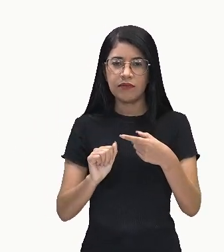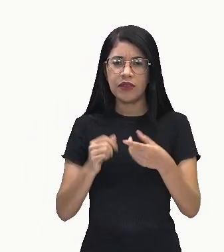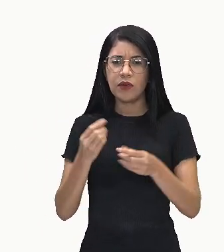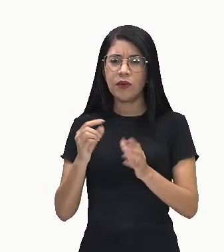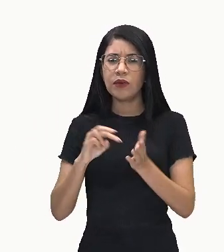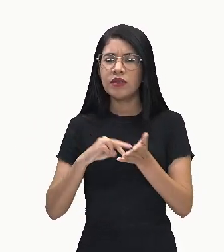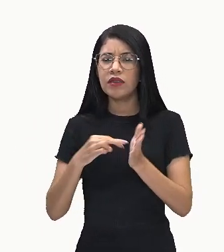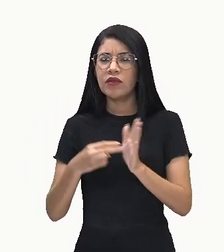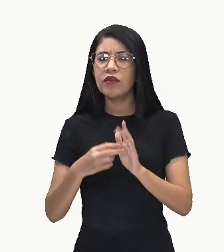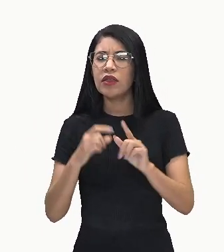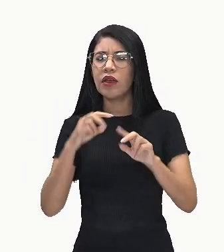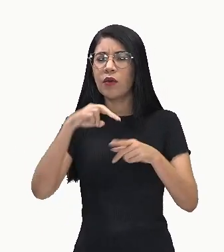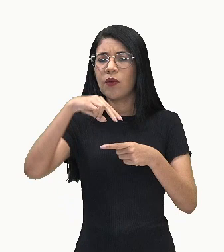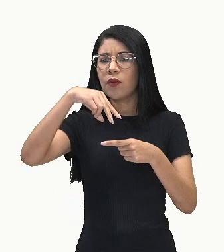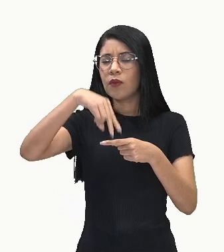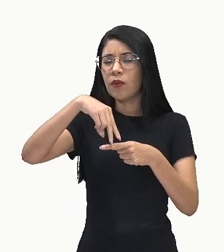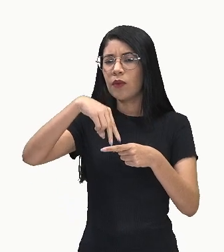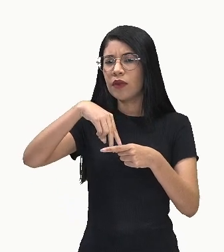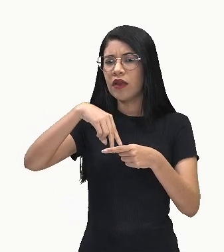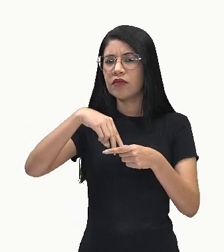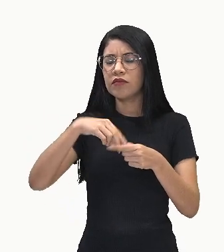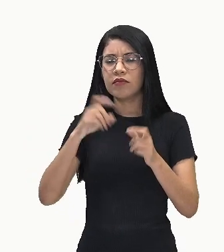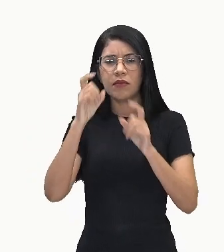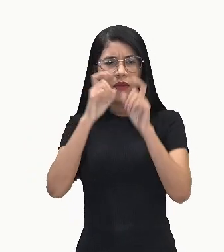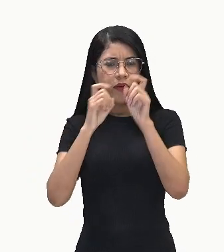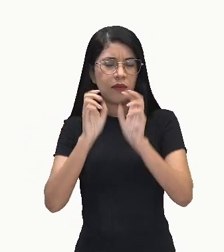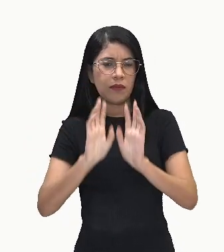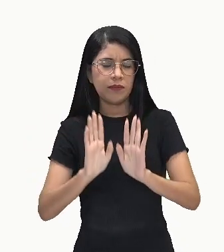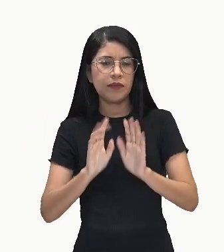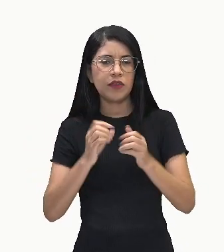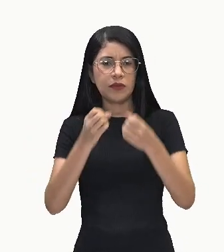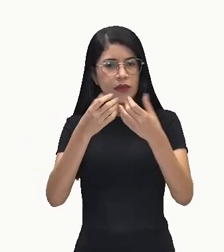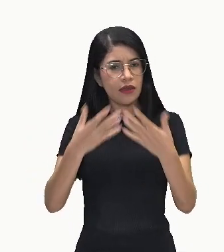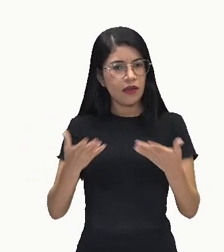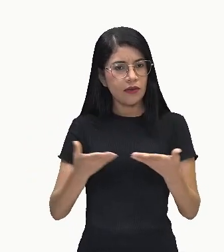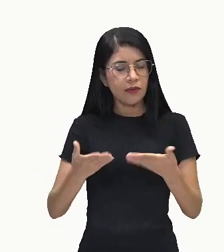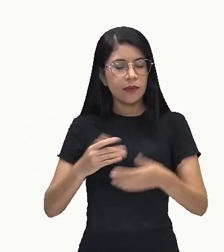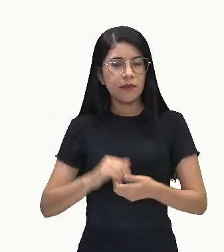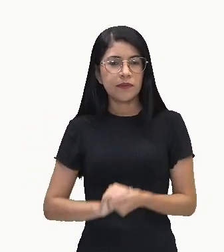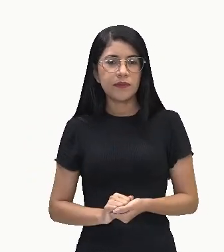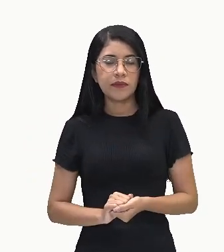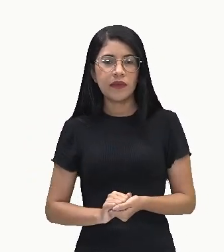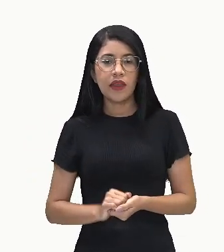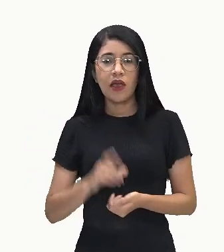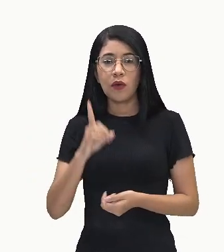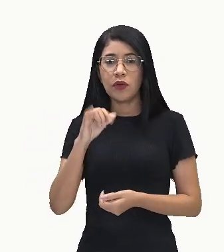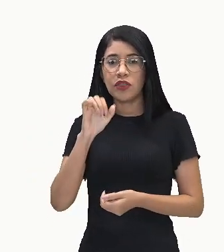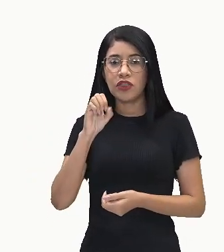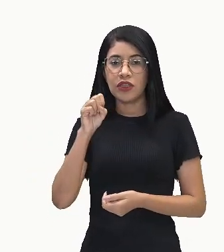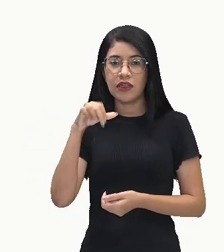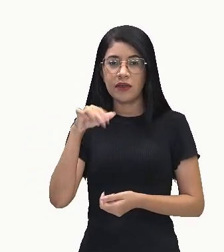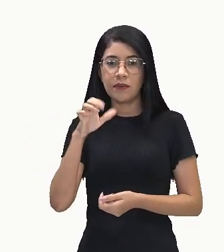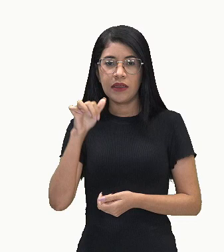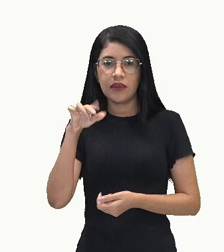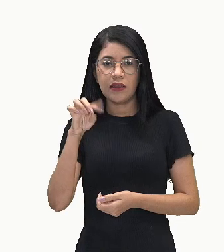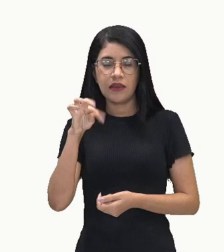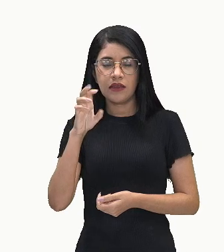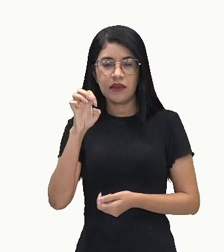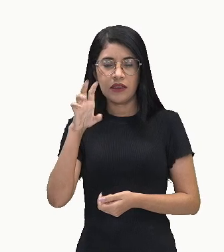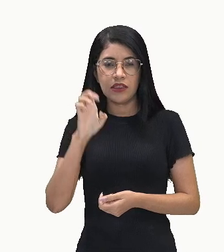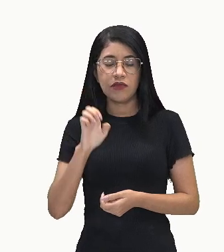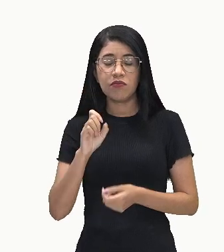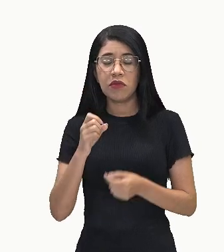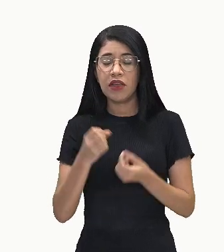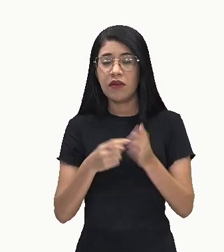sobre ele, não fiquem preocupados. Ele é chamado de discriminante, porque ele vai discriminar o número de raízes